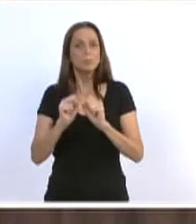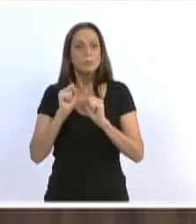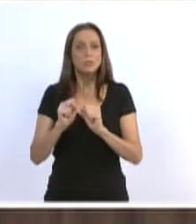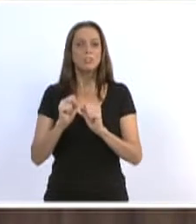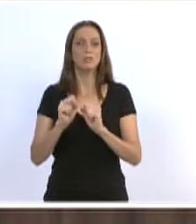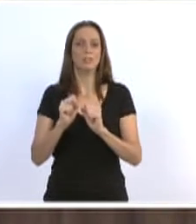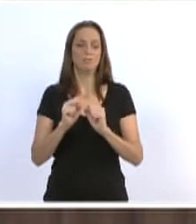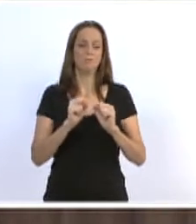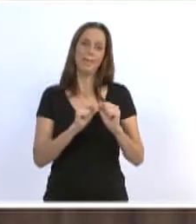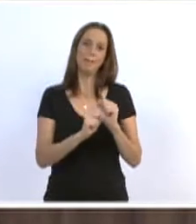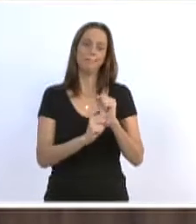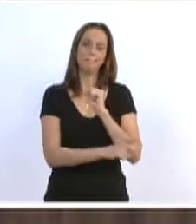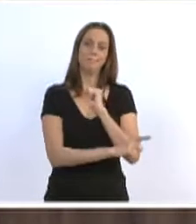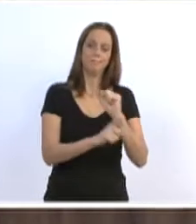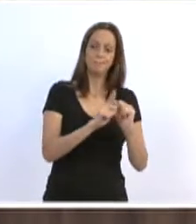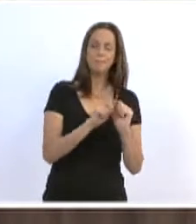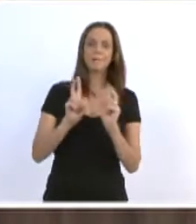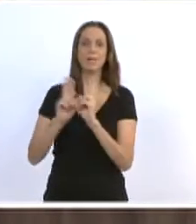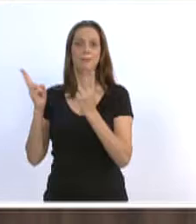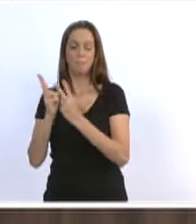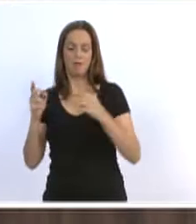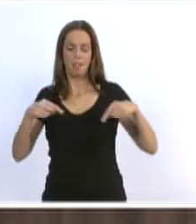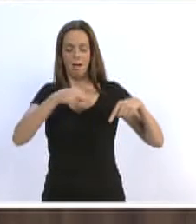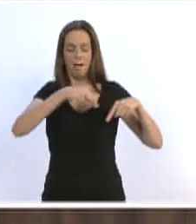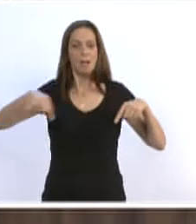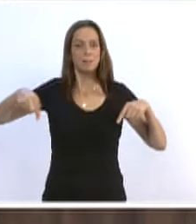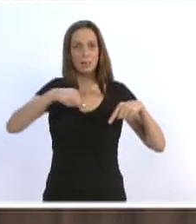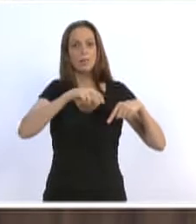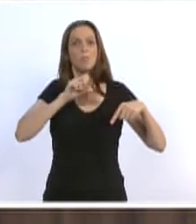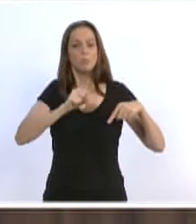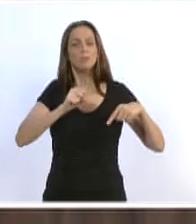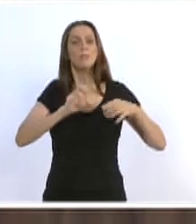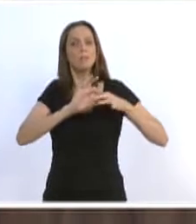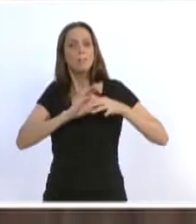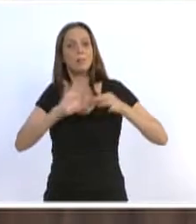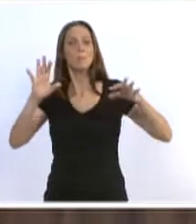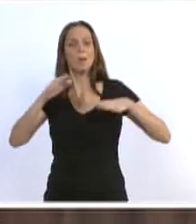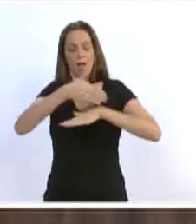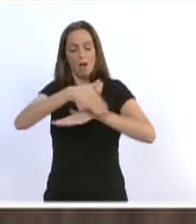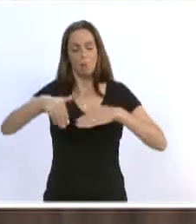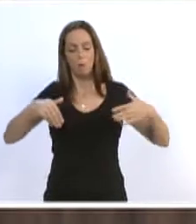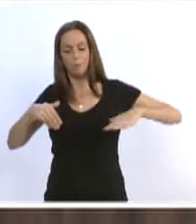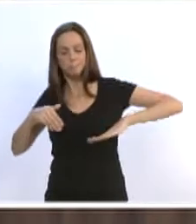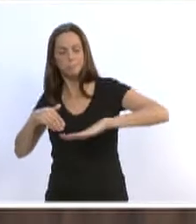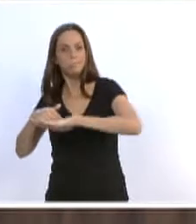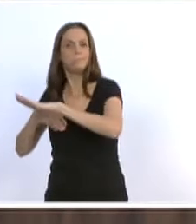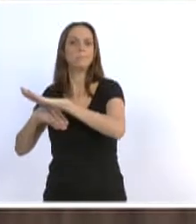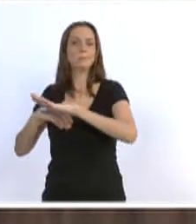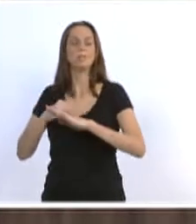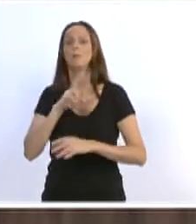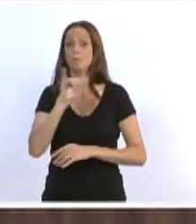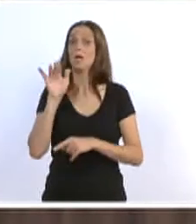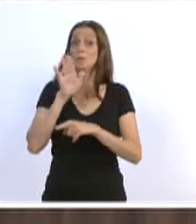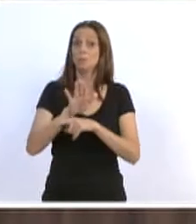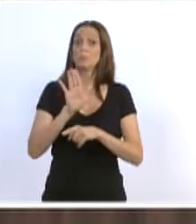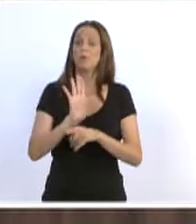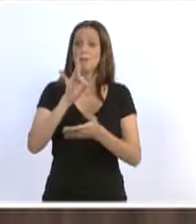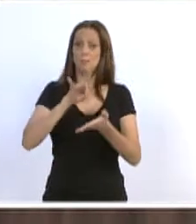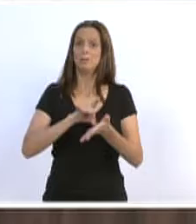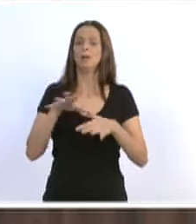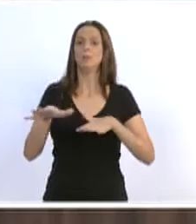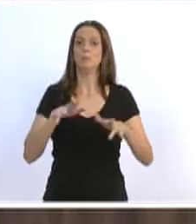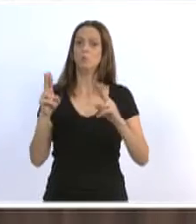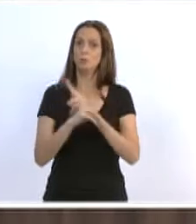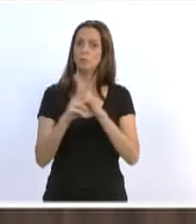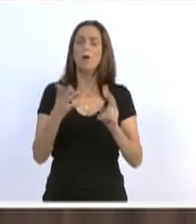em condições de tráfego pelo menos pra carros pequenos motocicletas enfim porque com certeza vai ajudar muito nas questões da mobilidade urbana